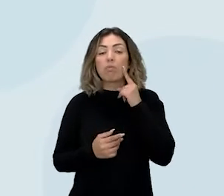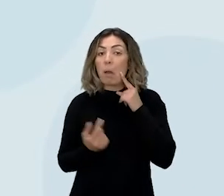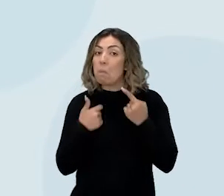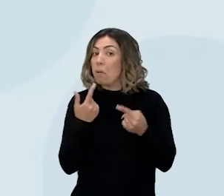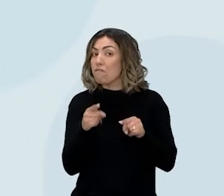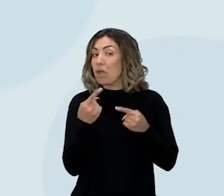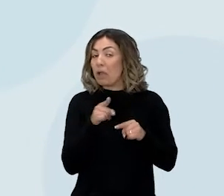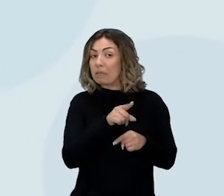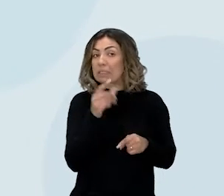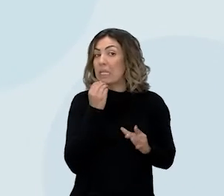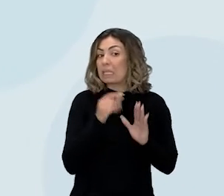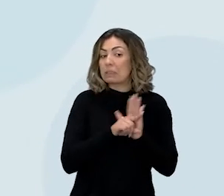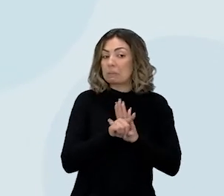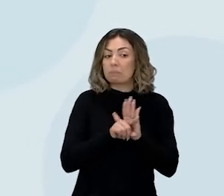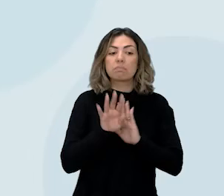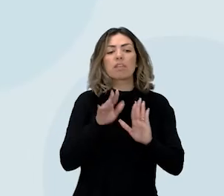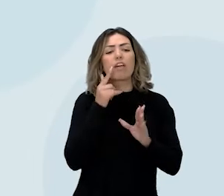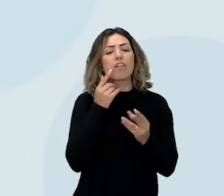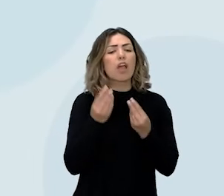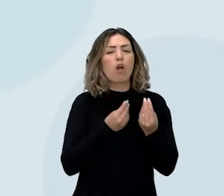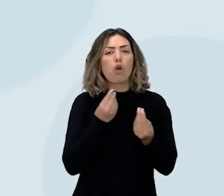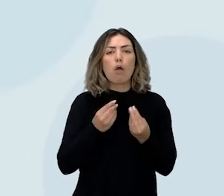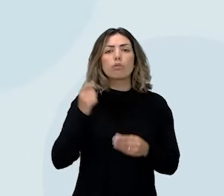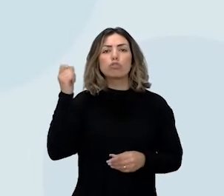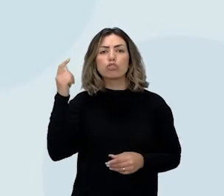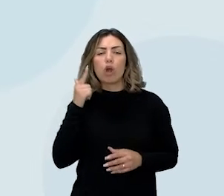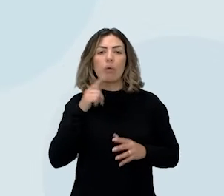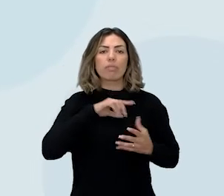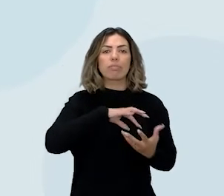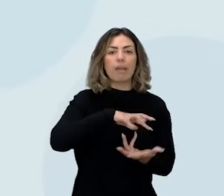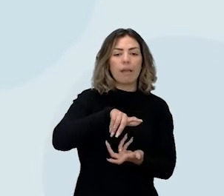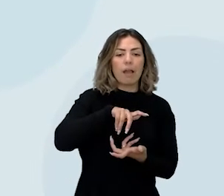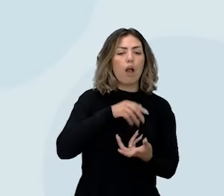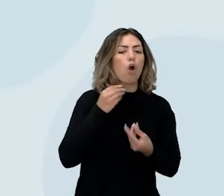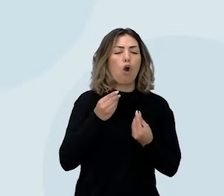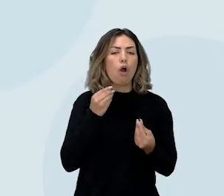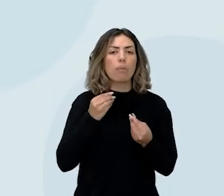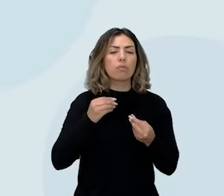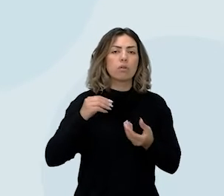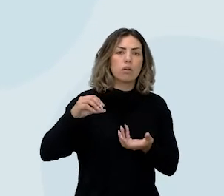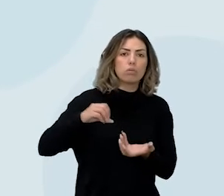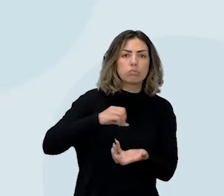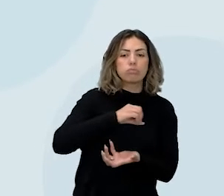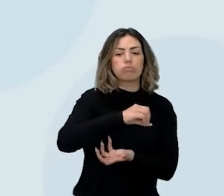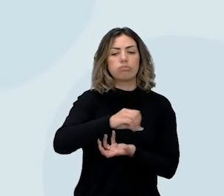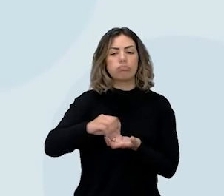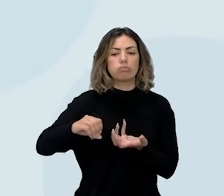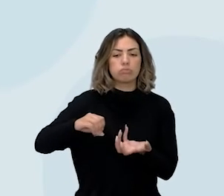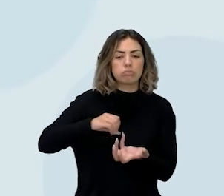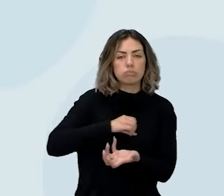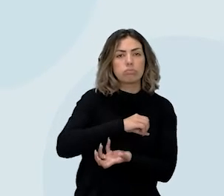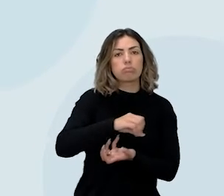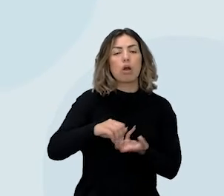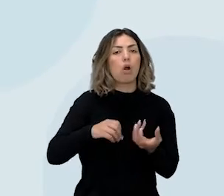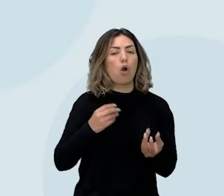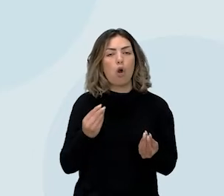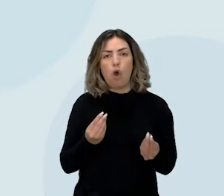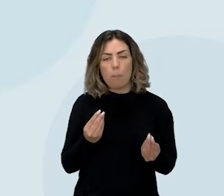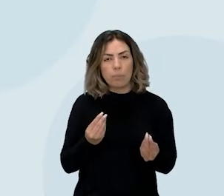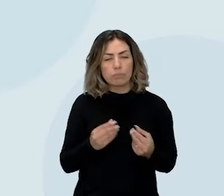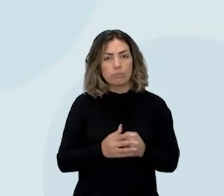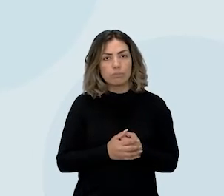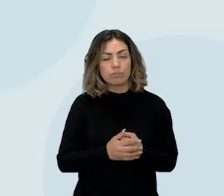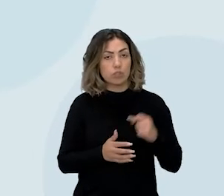sobre o sistema Sol-Terra, tá? Nós vamos pensar no movimento aí da Terra em torno do Sol. Então a